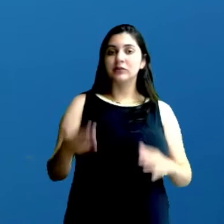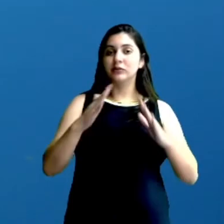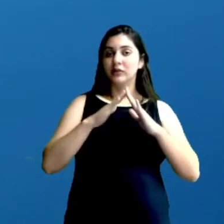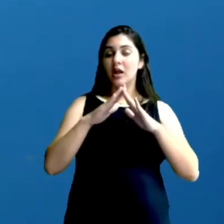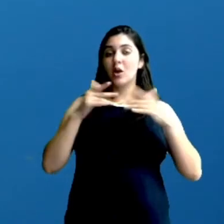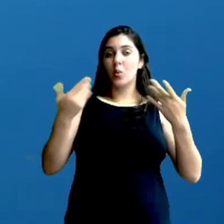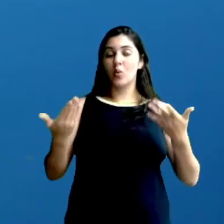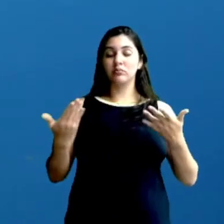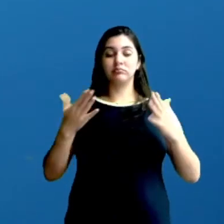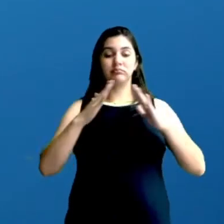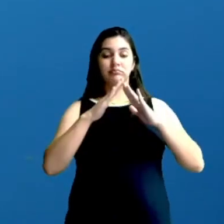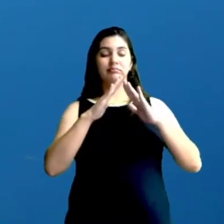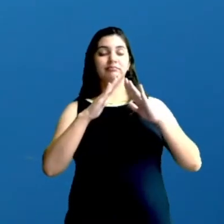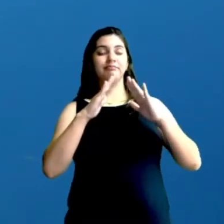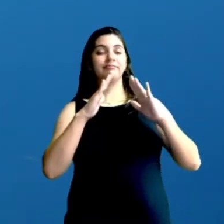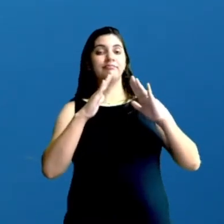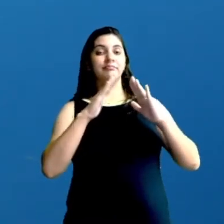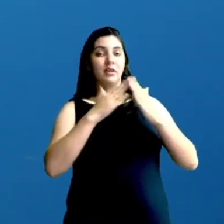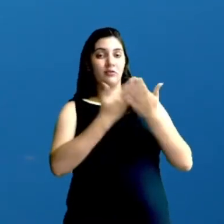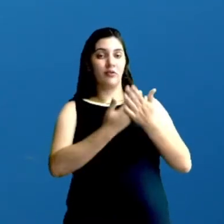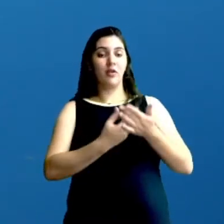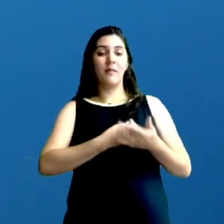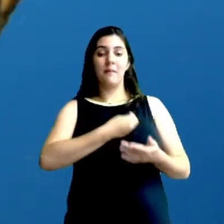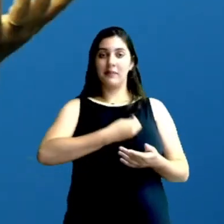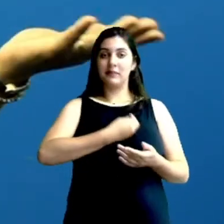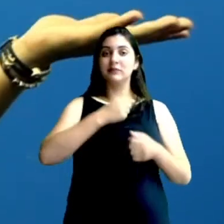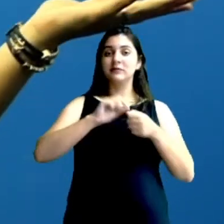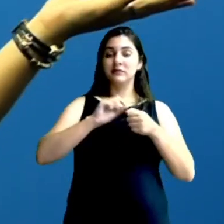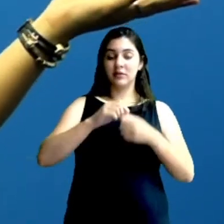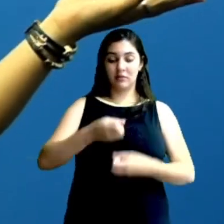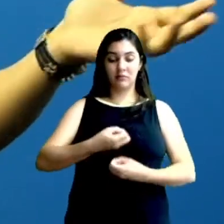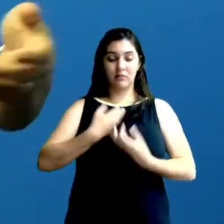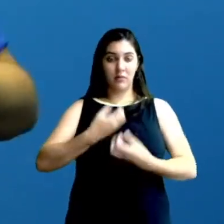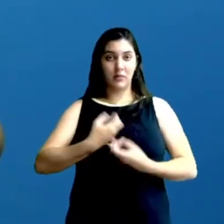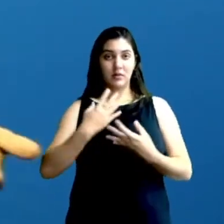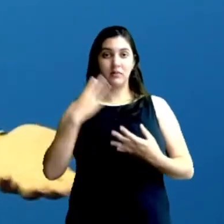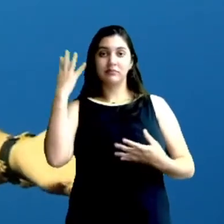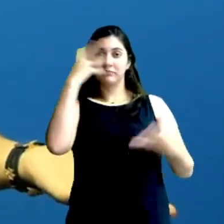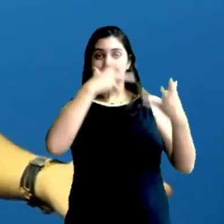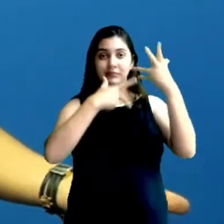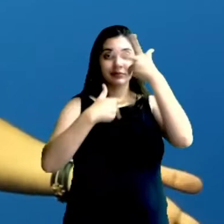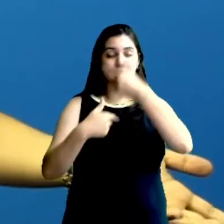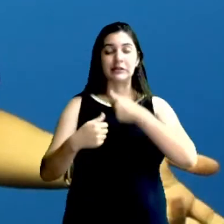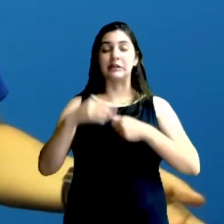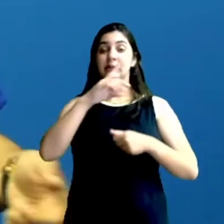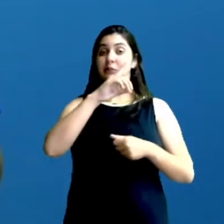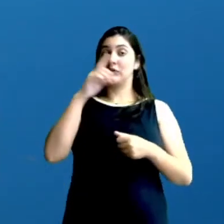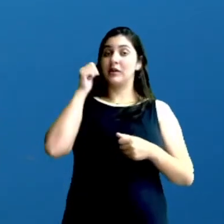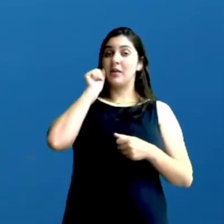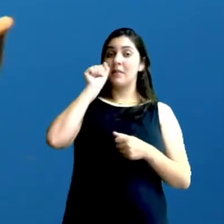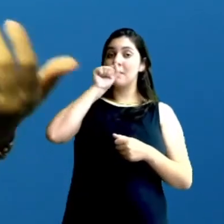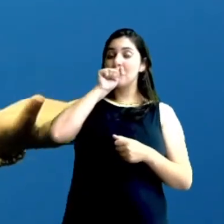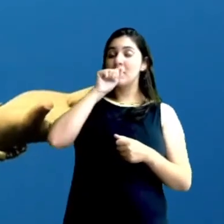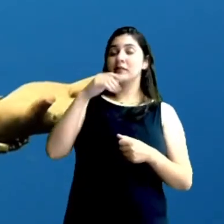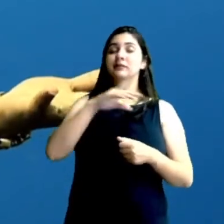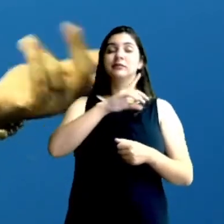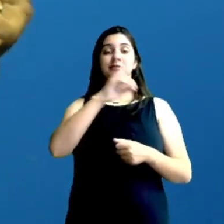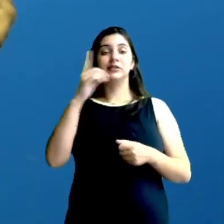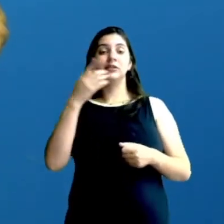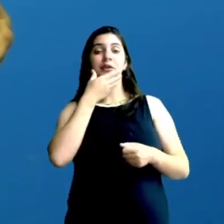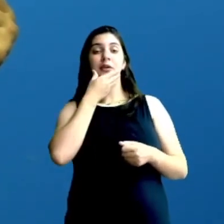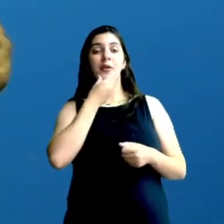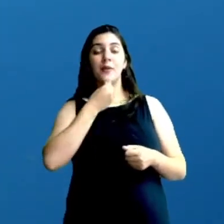estavam lá na escola presencial fizeram com a professora uma poesia bem bonita para o dia das mães para o Dia dos